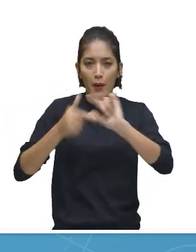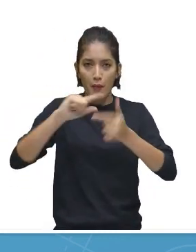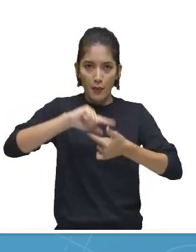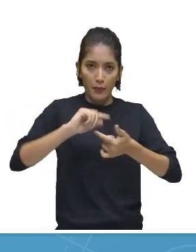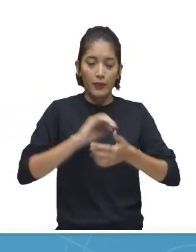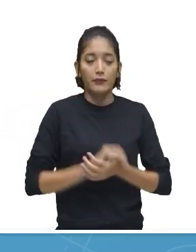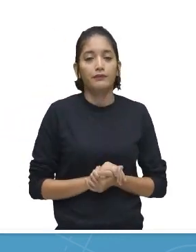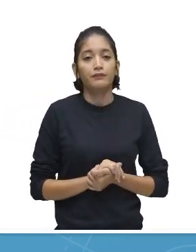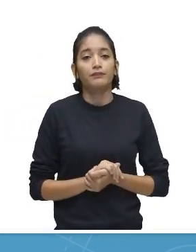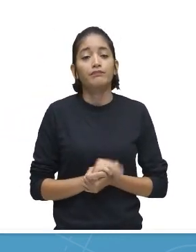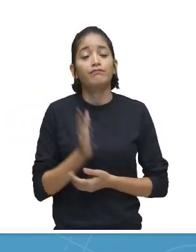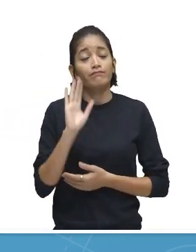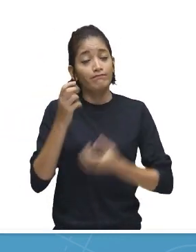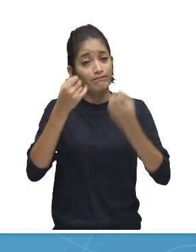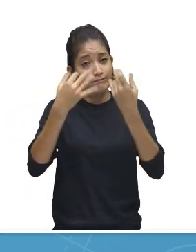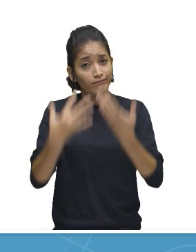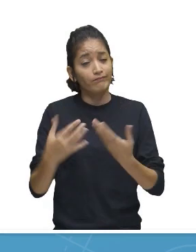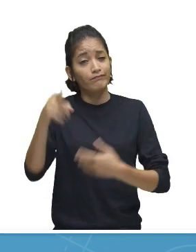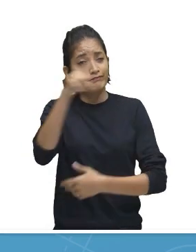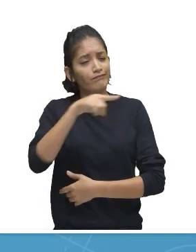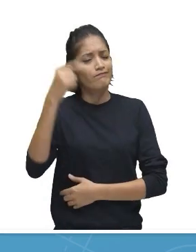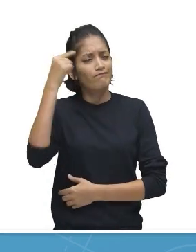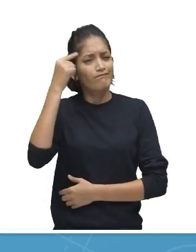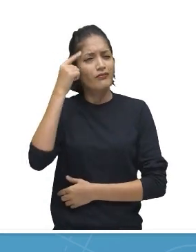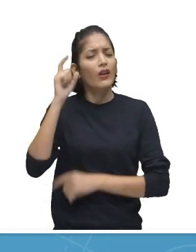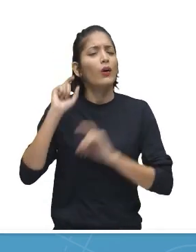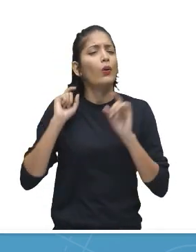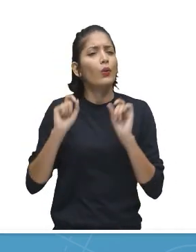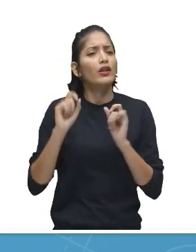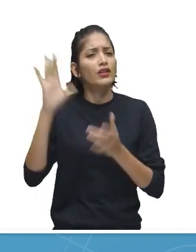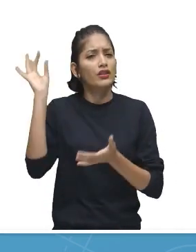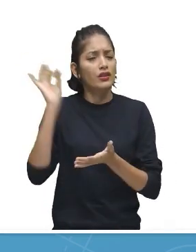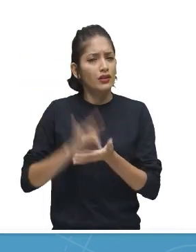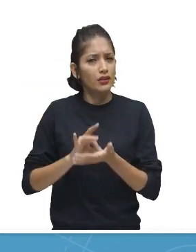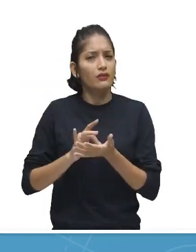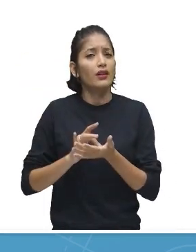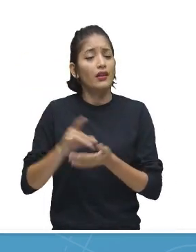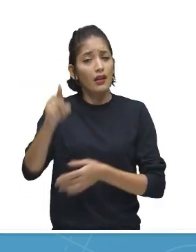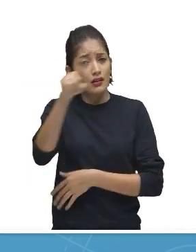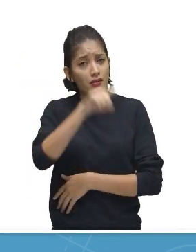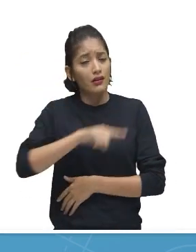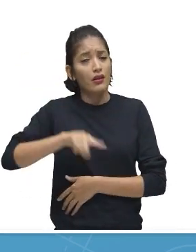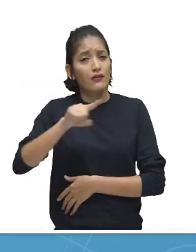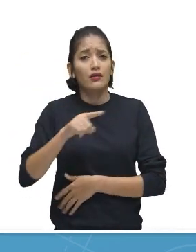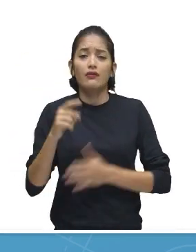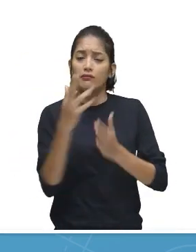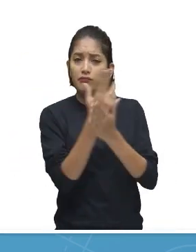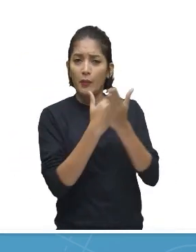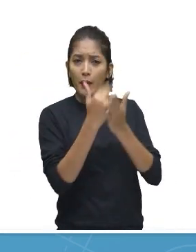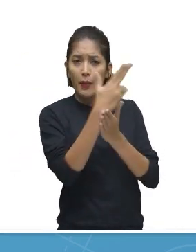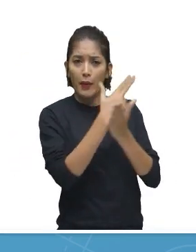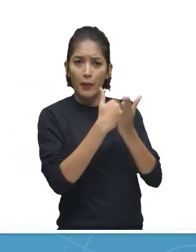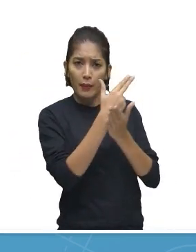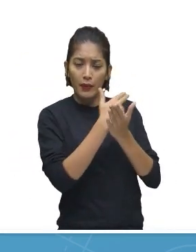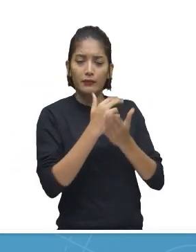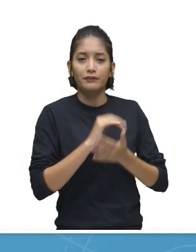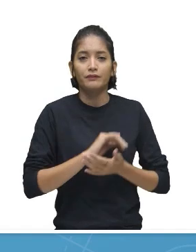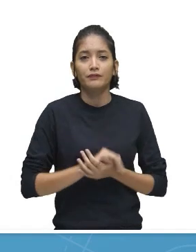como eu expliquei para vocês, vocês vão pensar o que exatamente vocês vão desenhar,